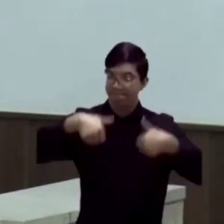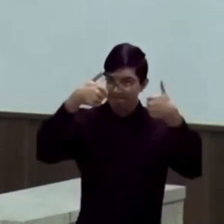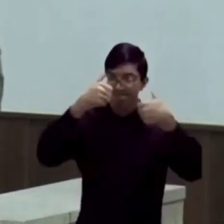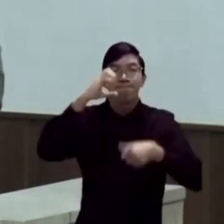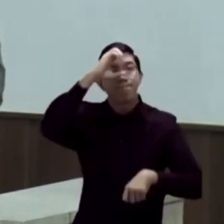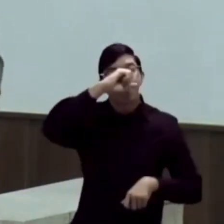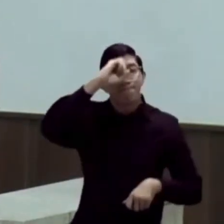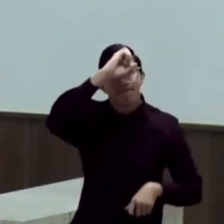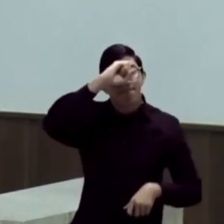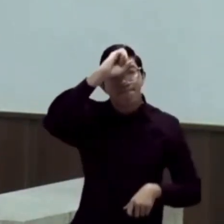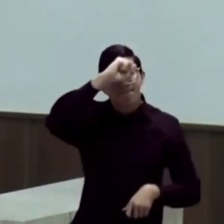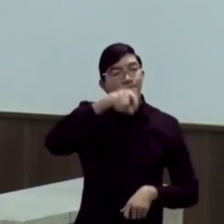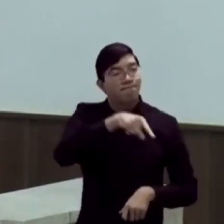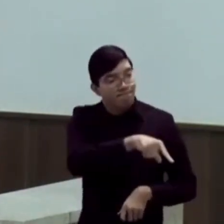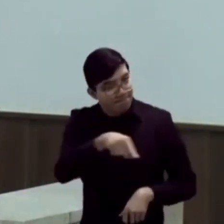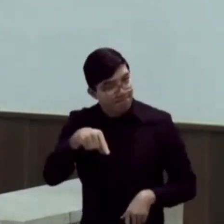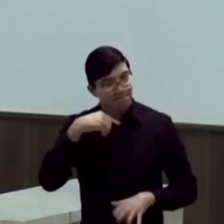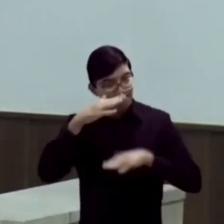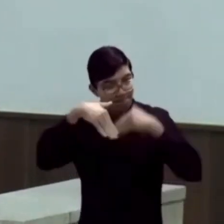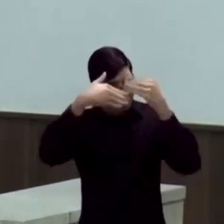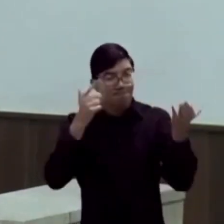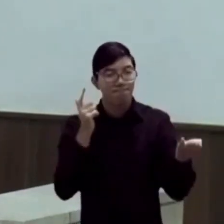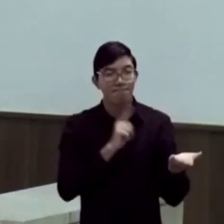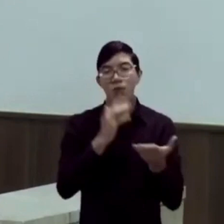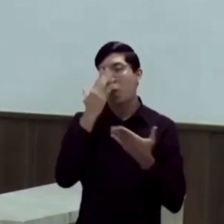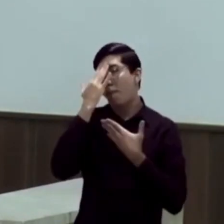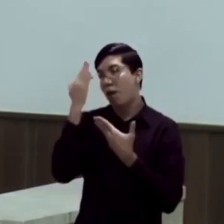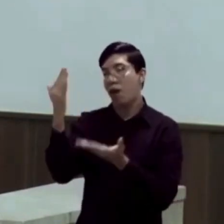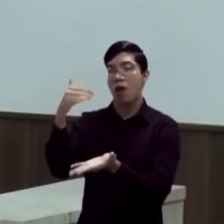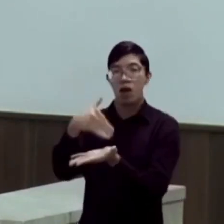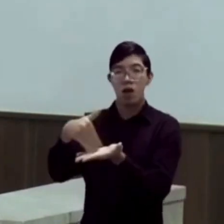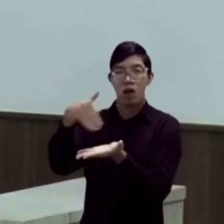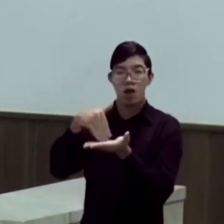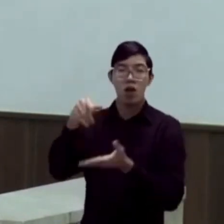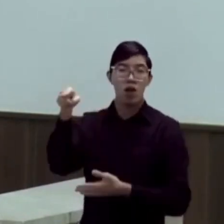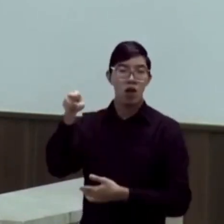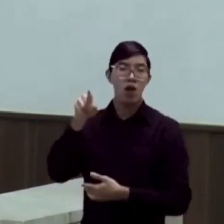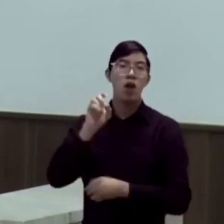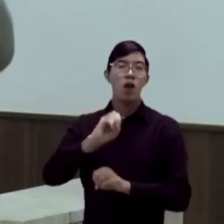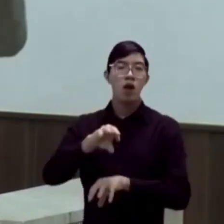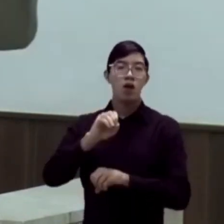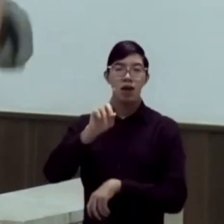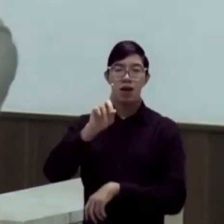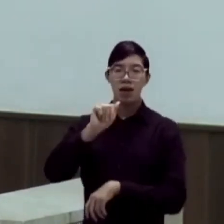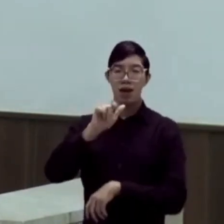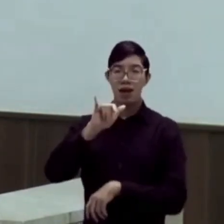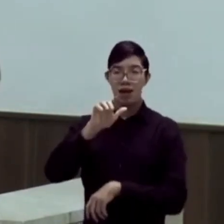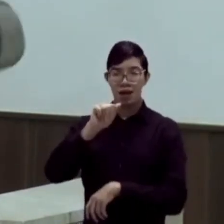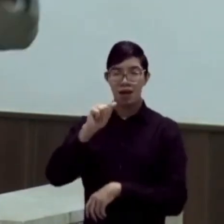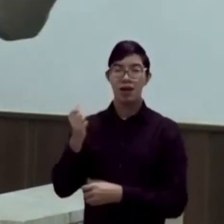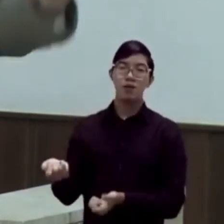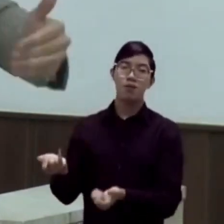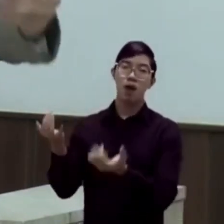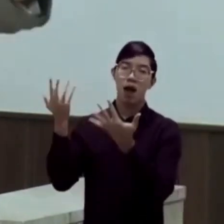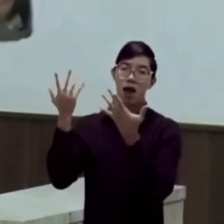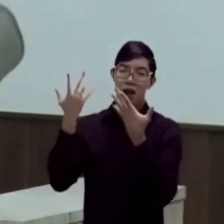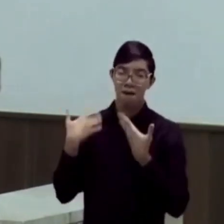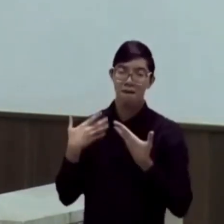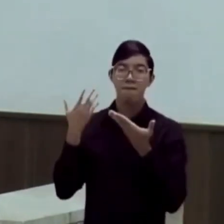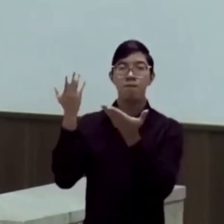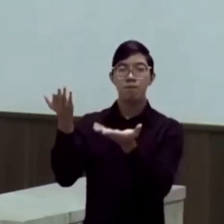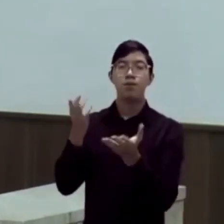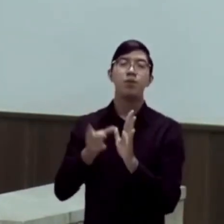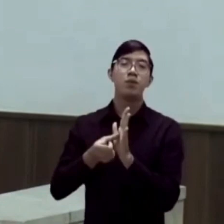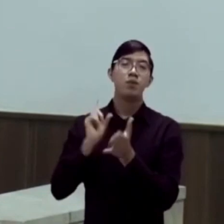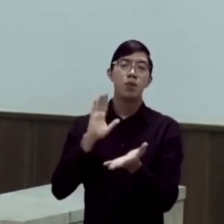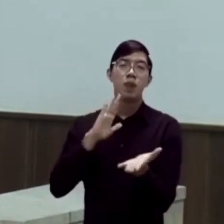Então, muito obrigado, agradeço à secretária Dalila, que muito bem nos recebeu, nos deu essas informações que nós tínhamos apresentado via requerimento